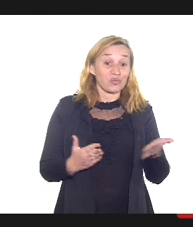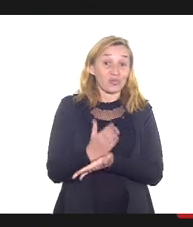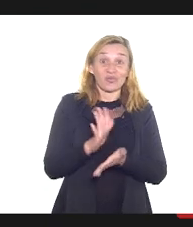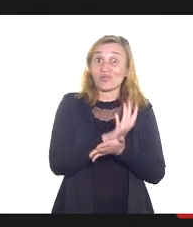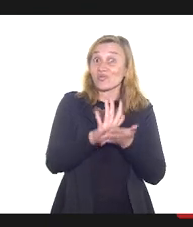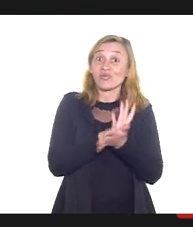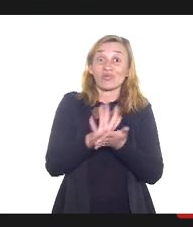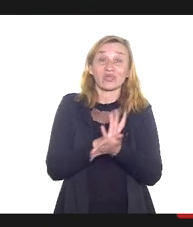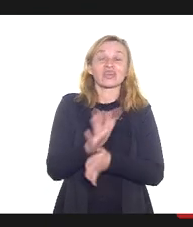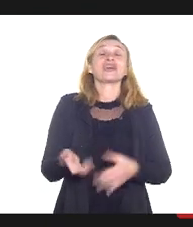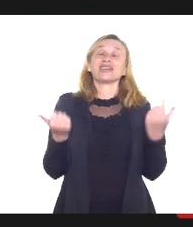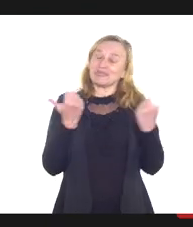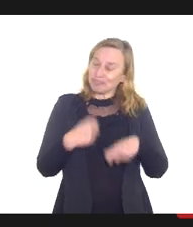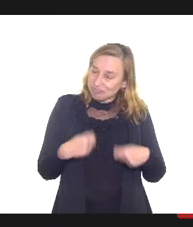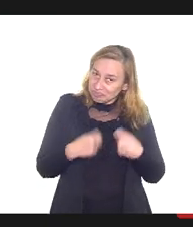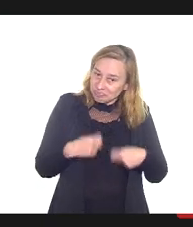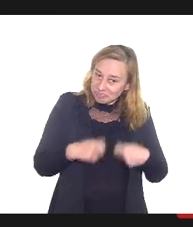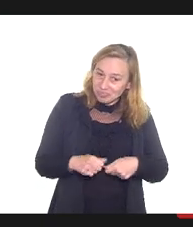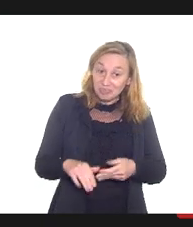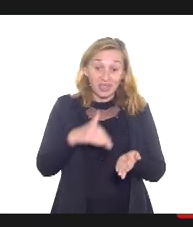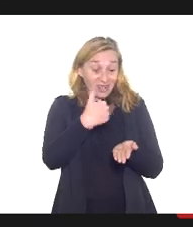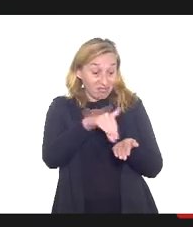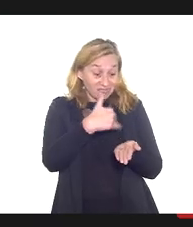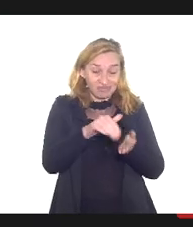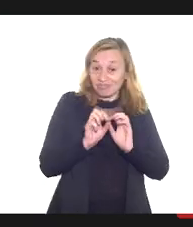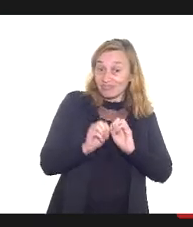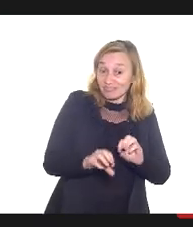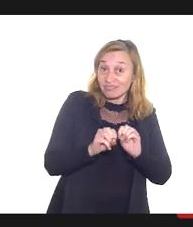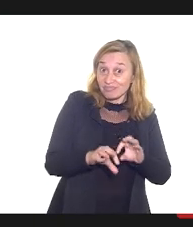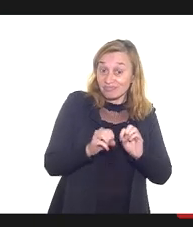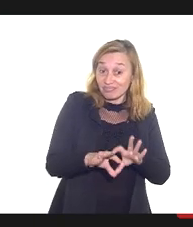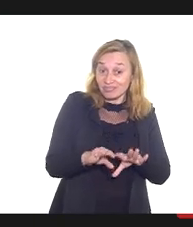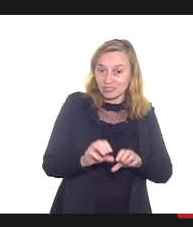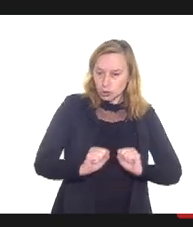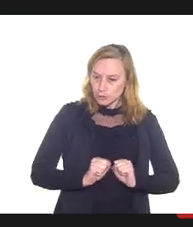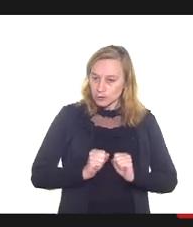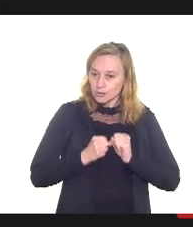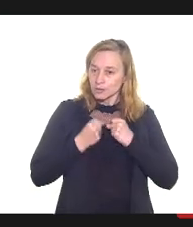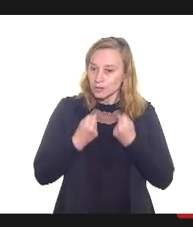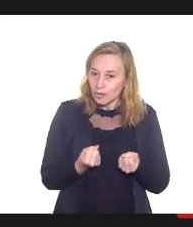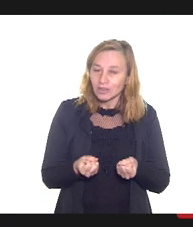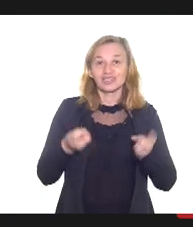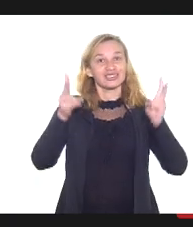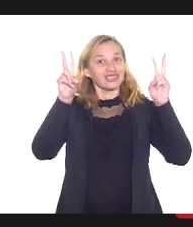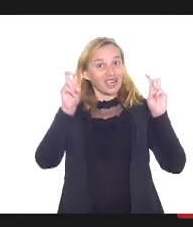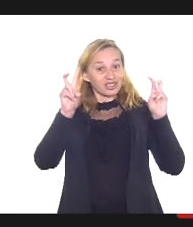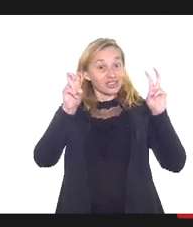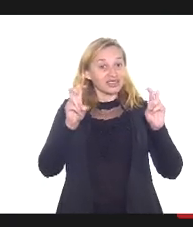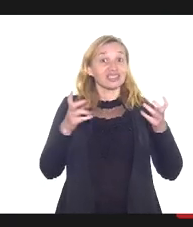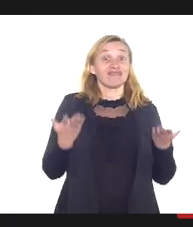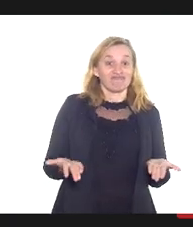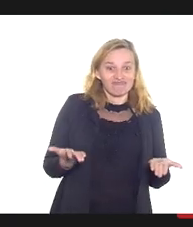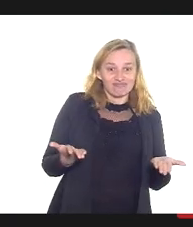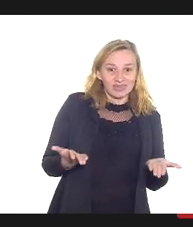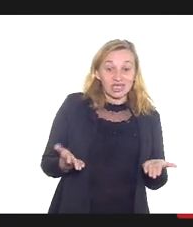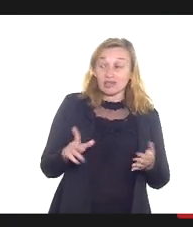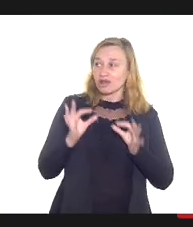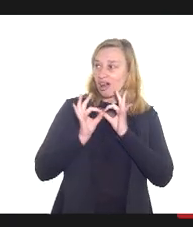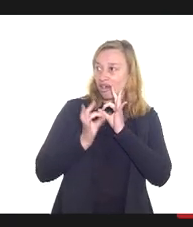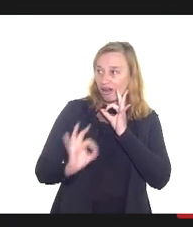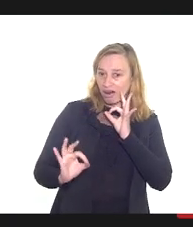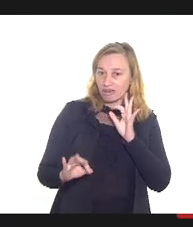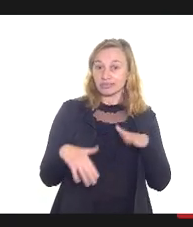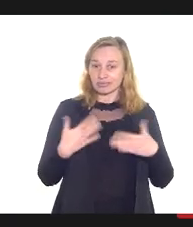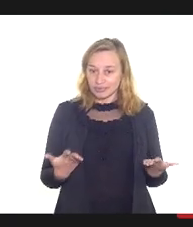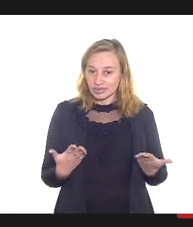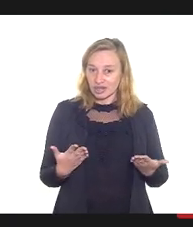aprovado. Então, é preciso que a Secretaria de Educação se debruce sobre isso. E para não me alongar muito, porque